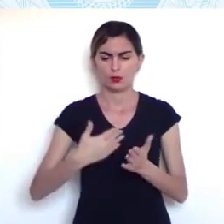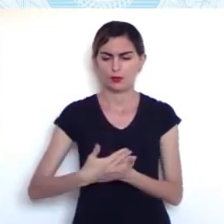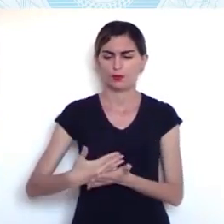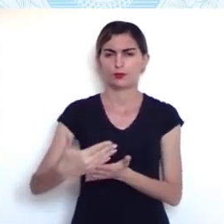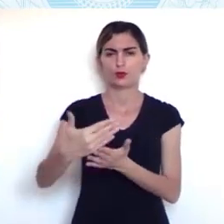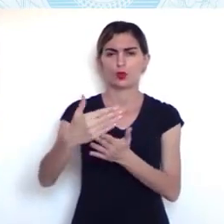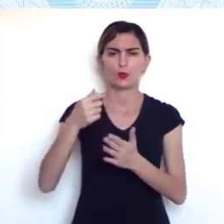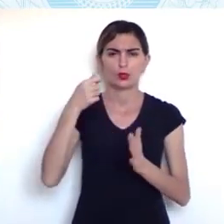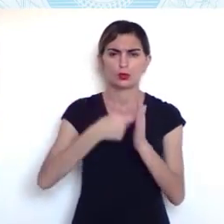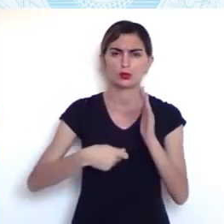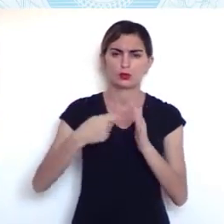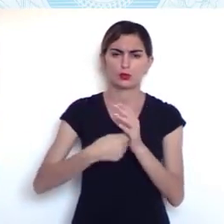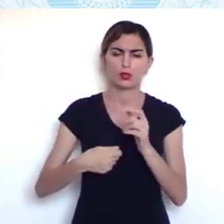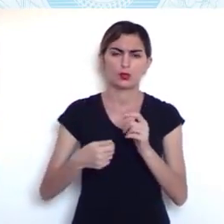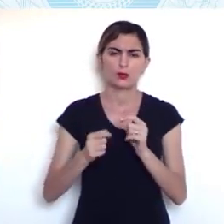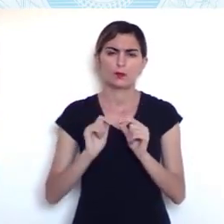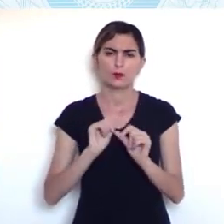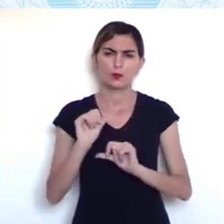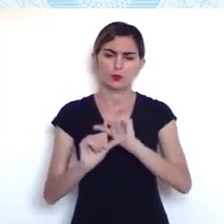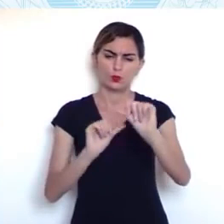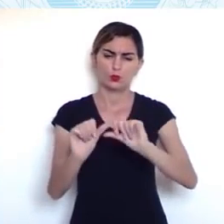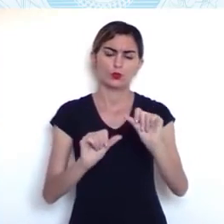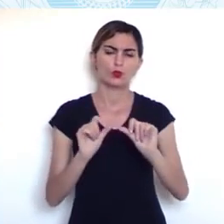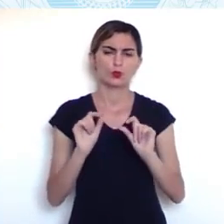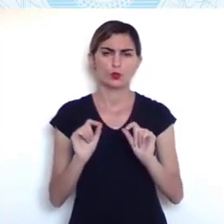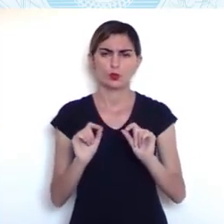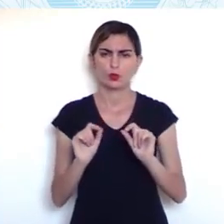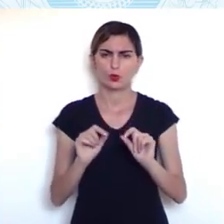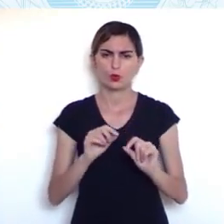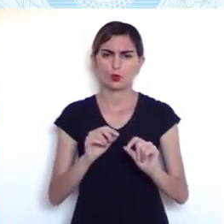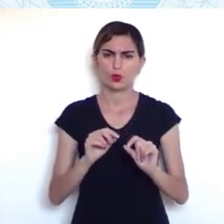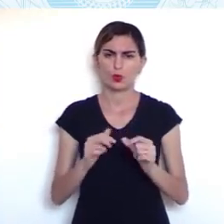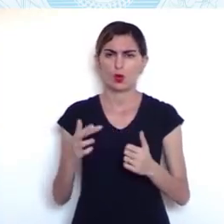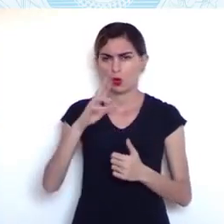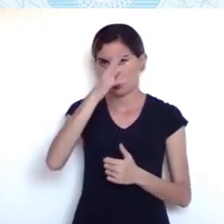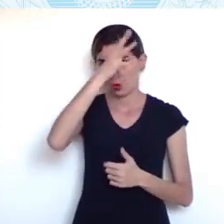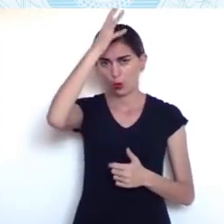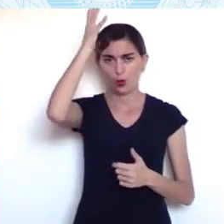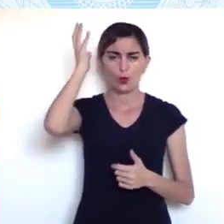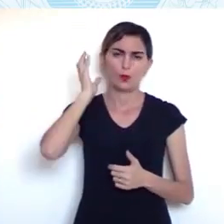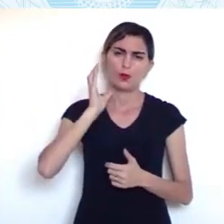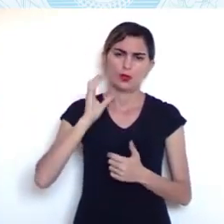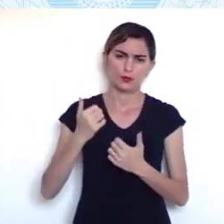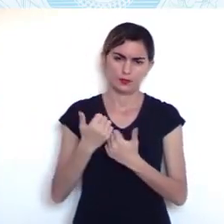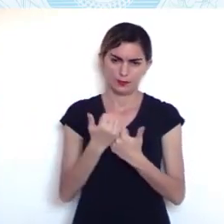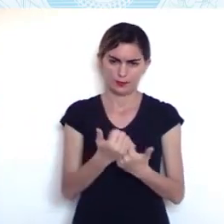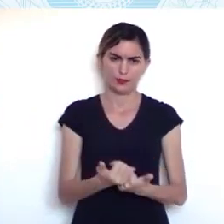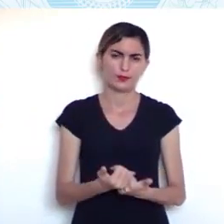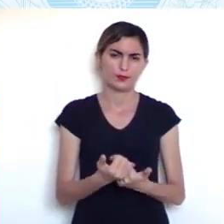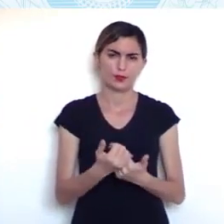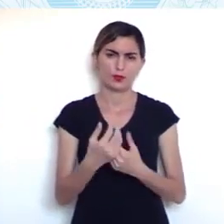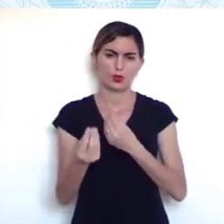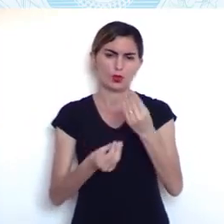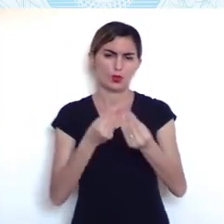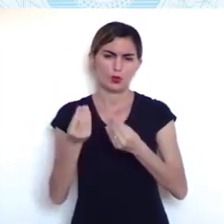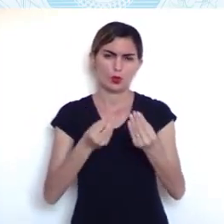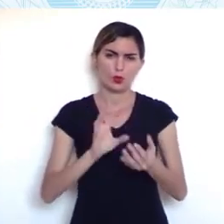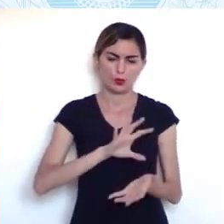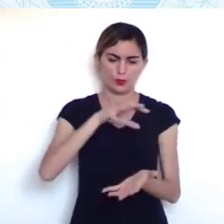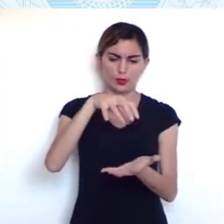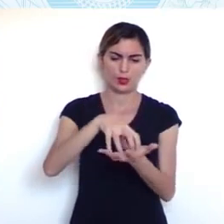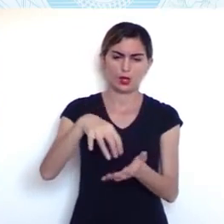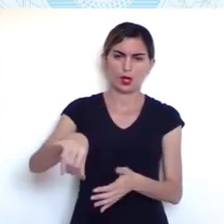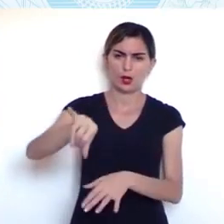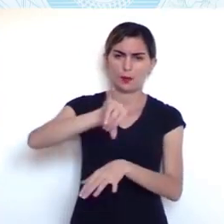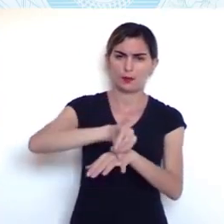de declínio. Então Roma substitui Florença como a capital do